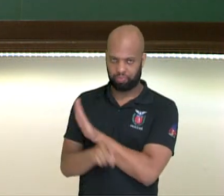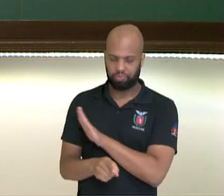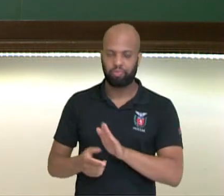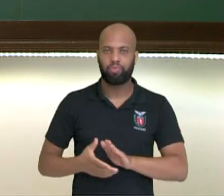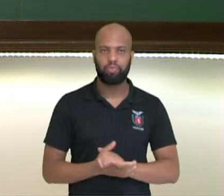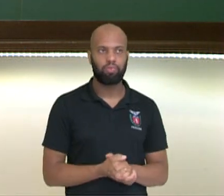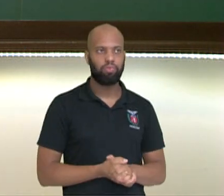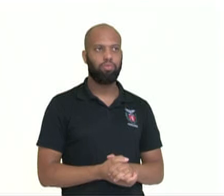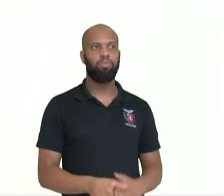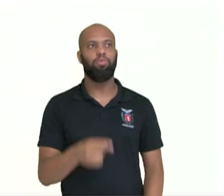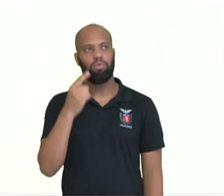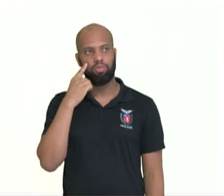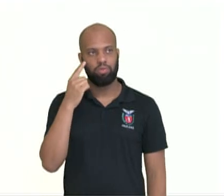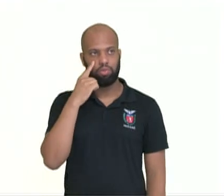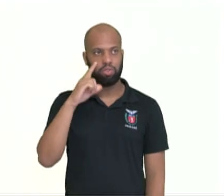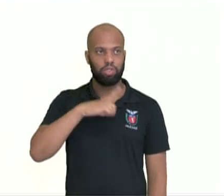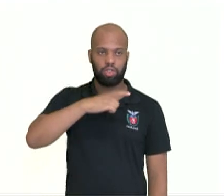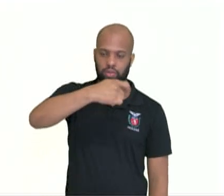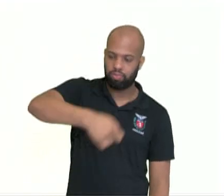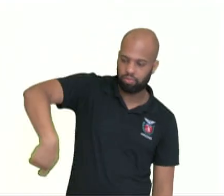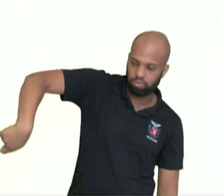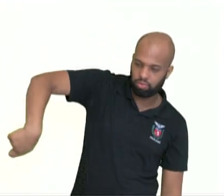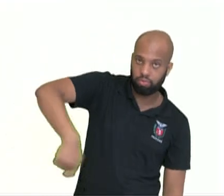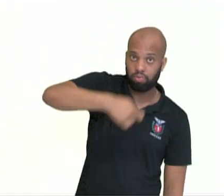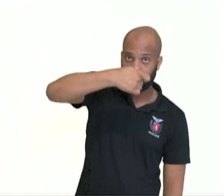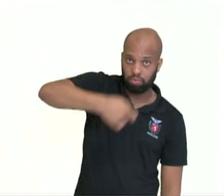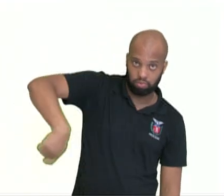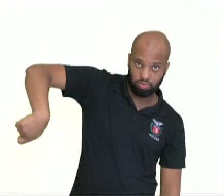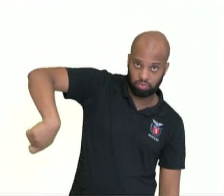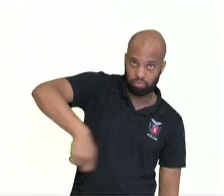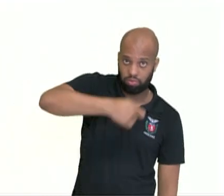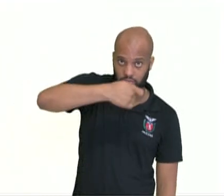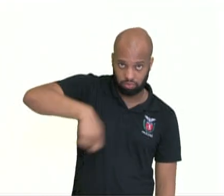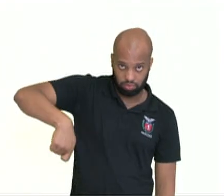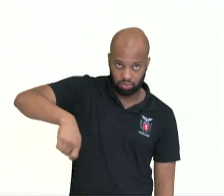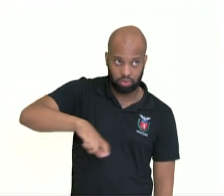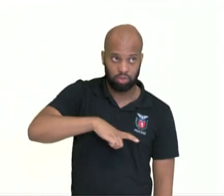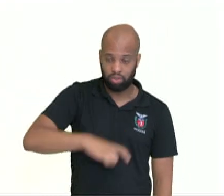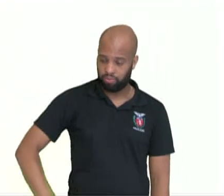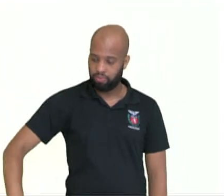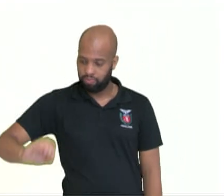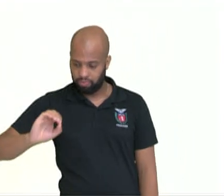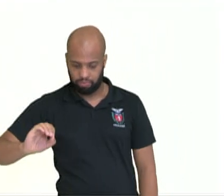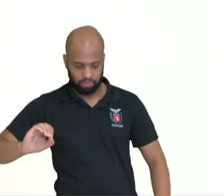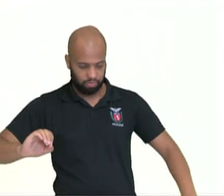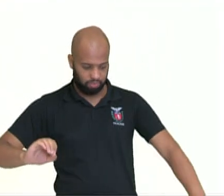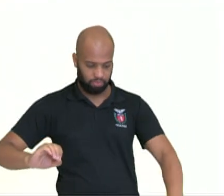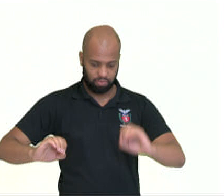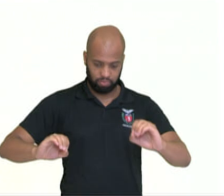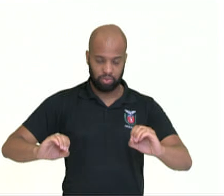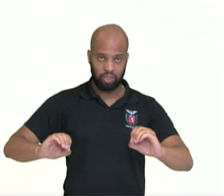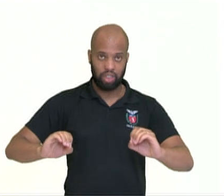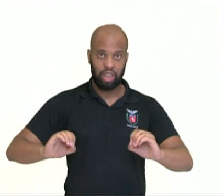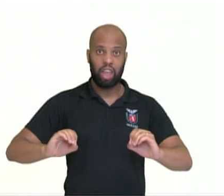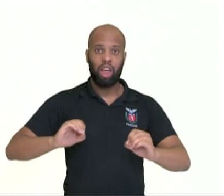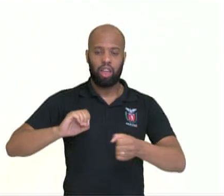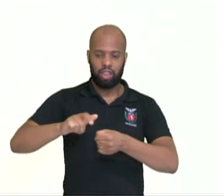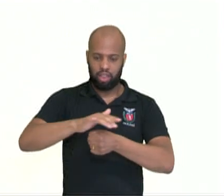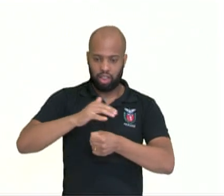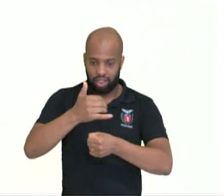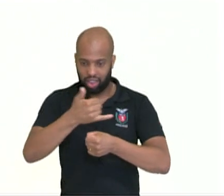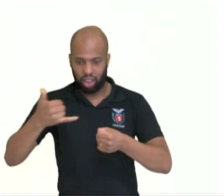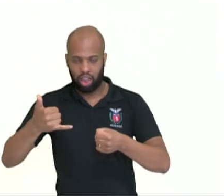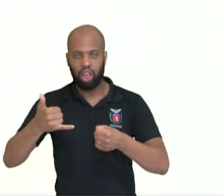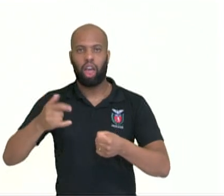você. Então, olha só, um pêndulo é formado com duas esferas neutras. Então, eu tenho duas esferas neutras no pêndulo,